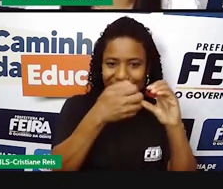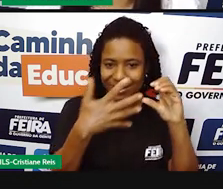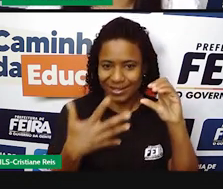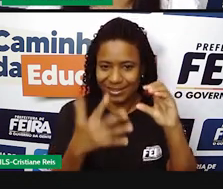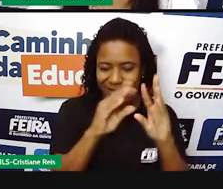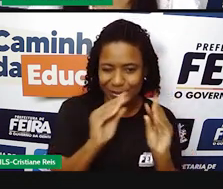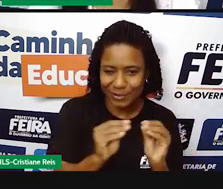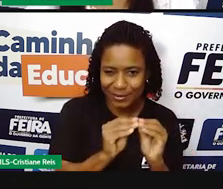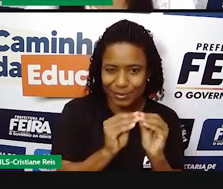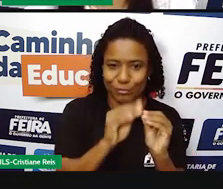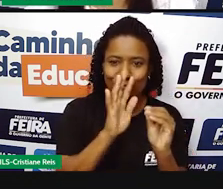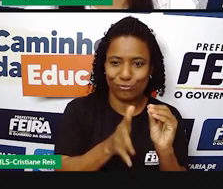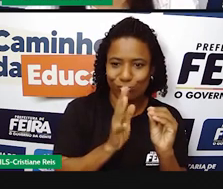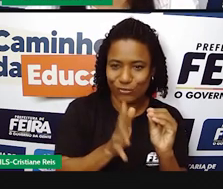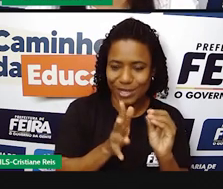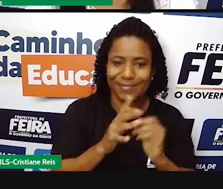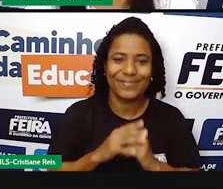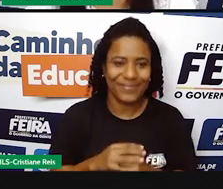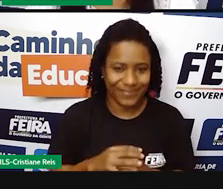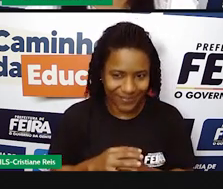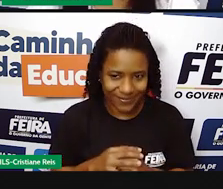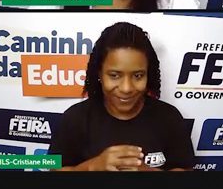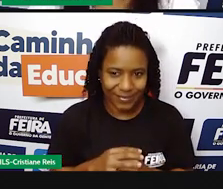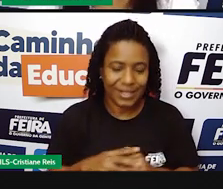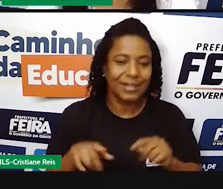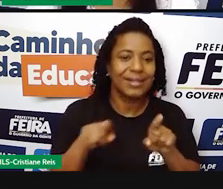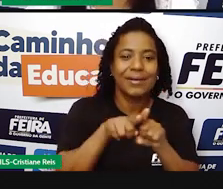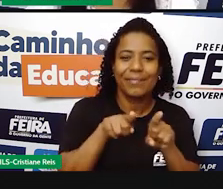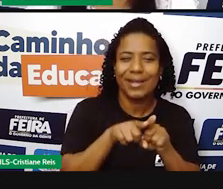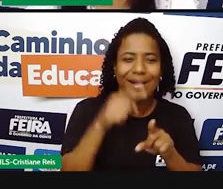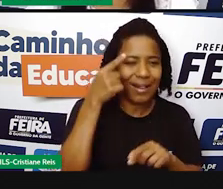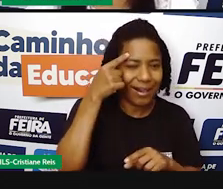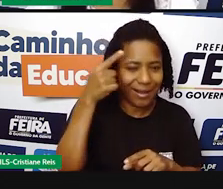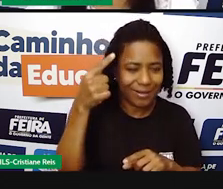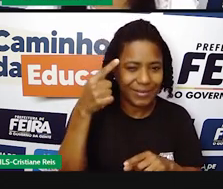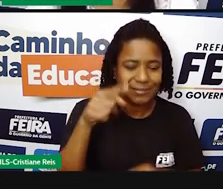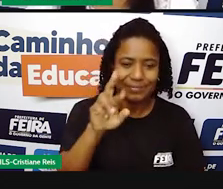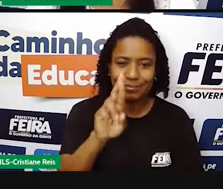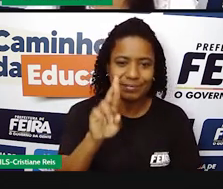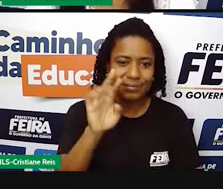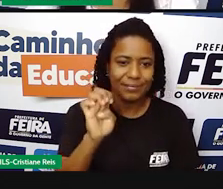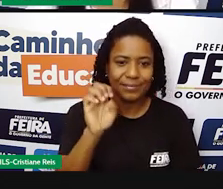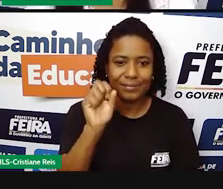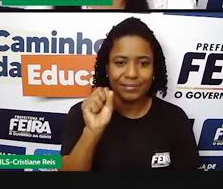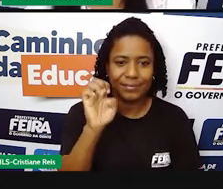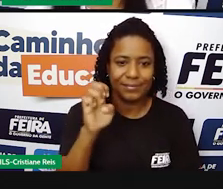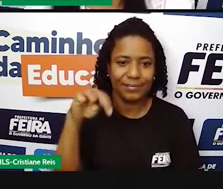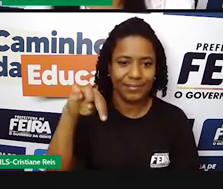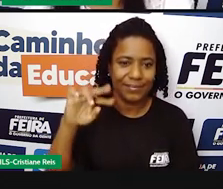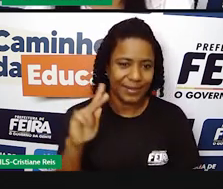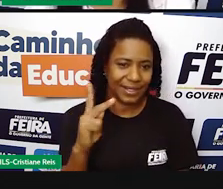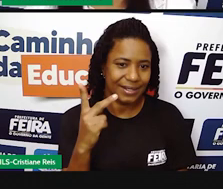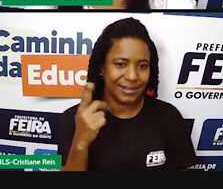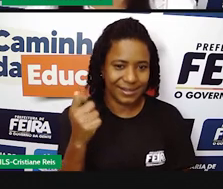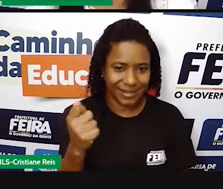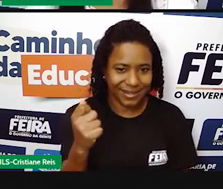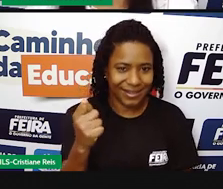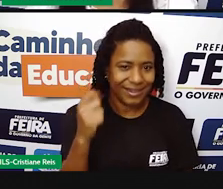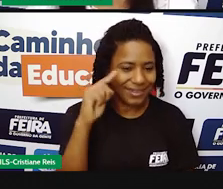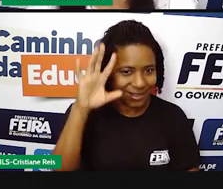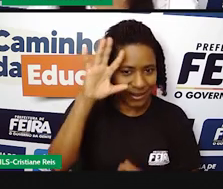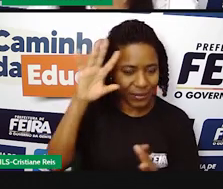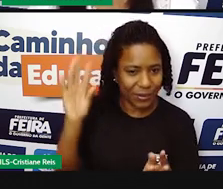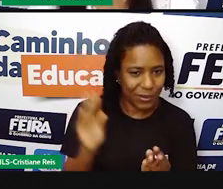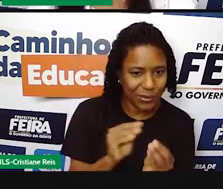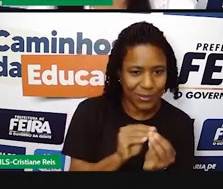lá no início das nossas videoaulas sobre resenha. Perceberam aí que alguns textos jornalísticos, né, já